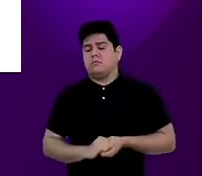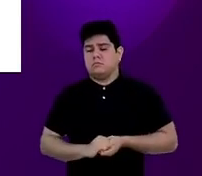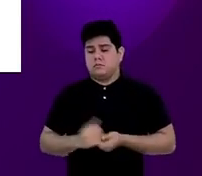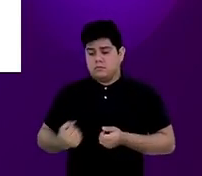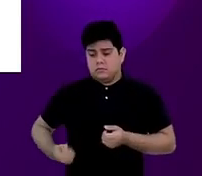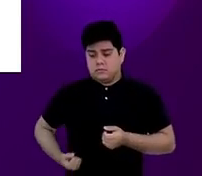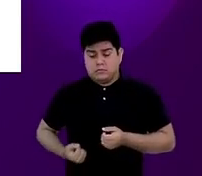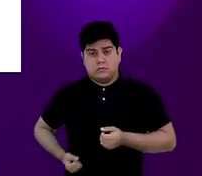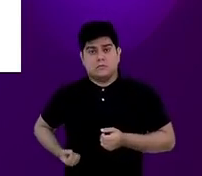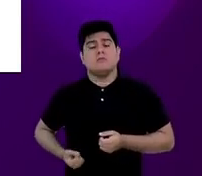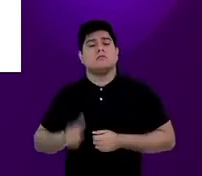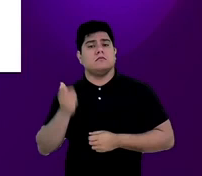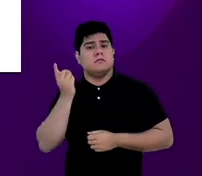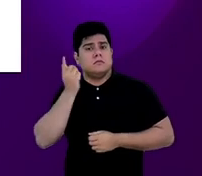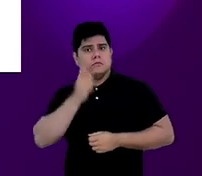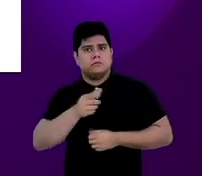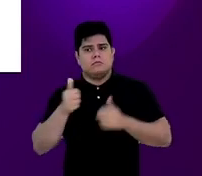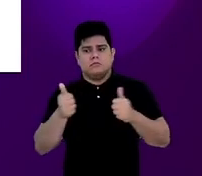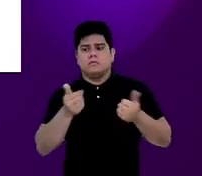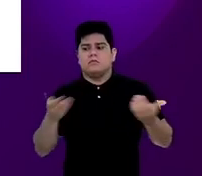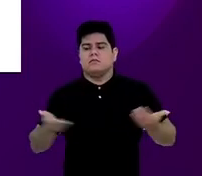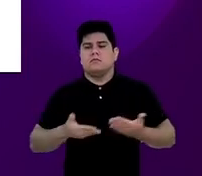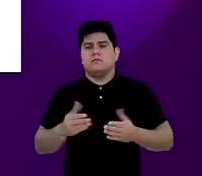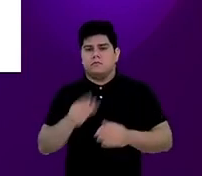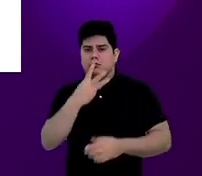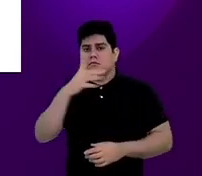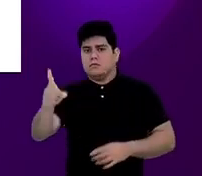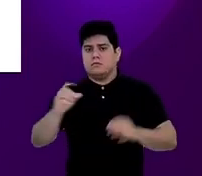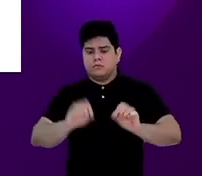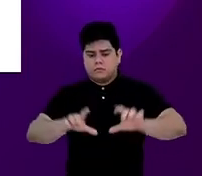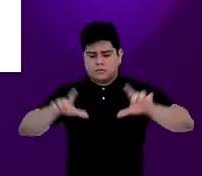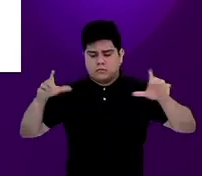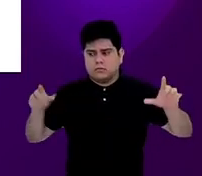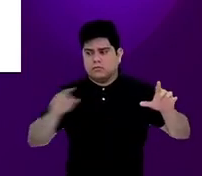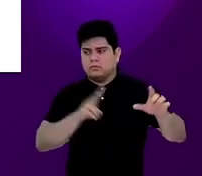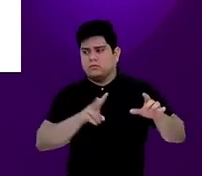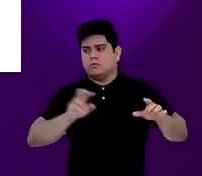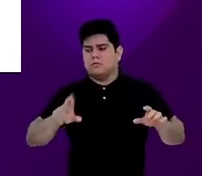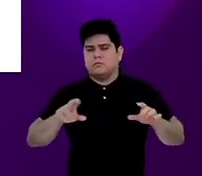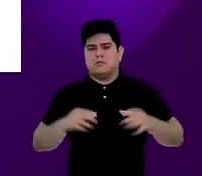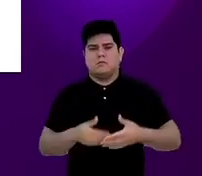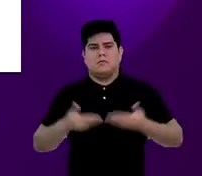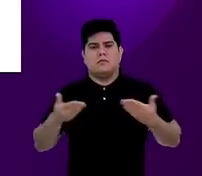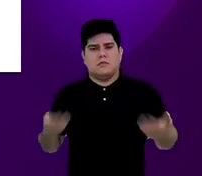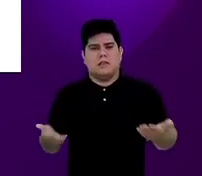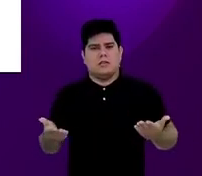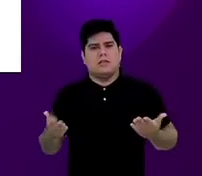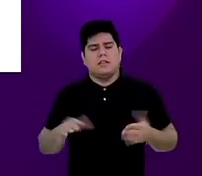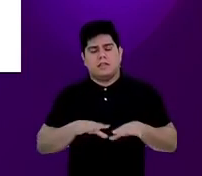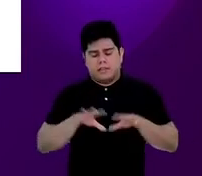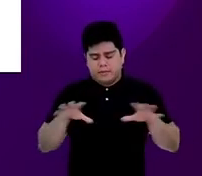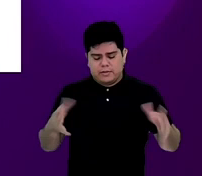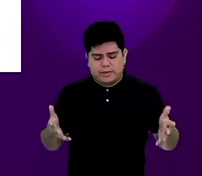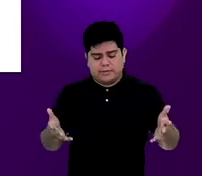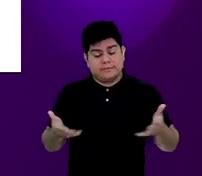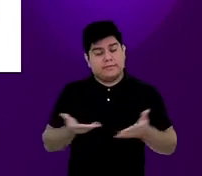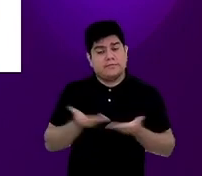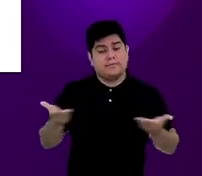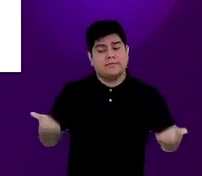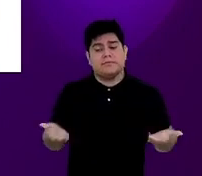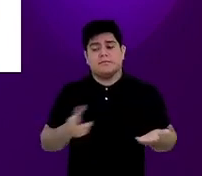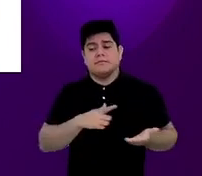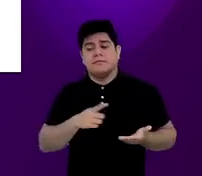foi um grande passo, mas hoje a realidade aumentada se impõe como um novo passo no planejamento da